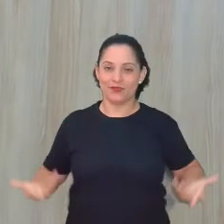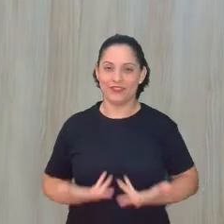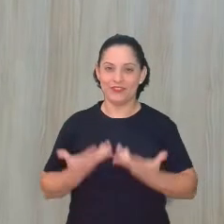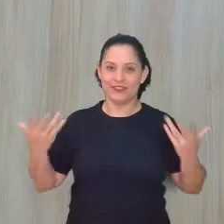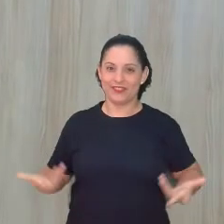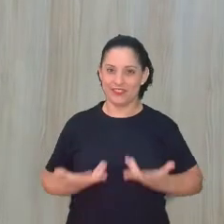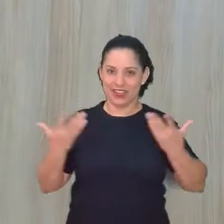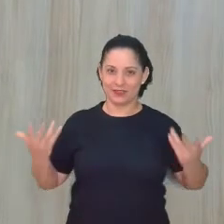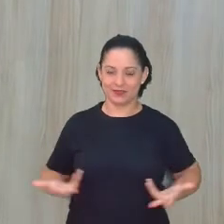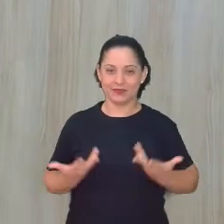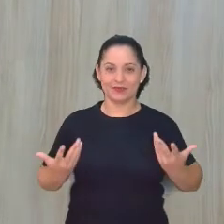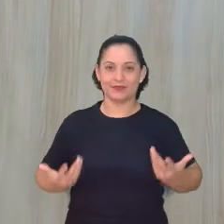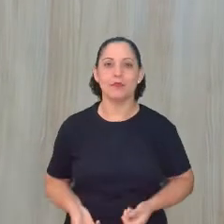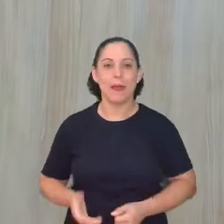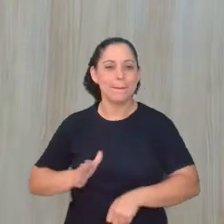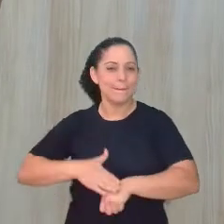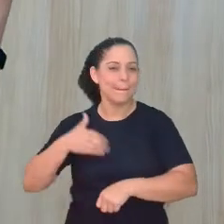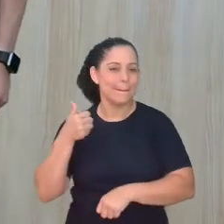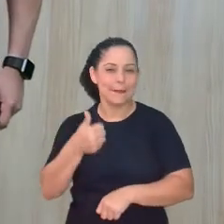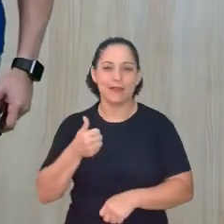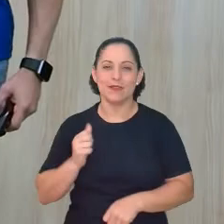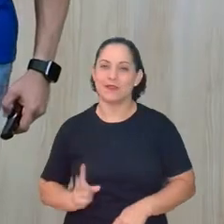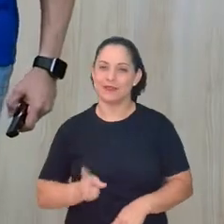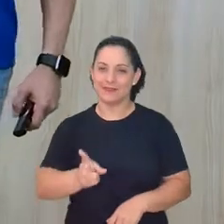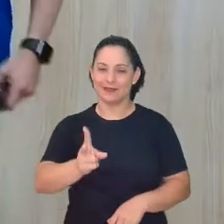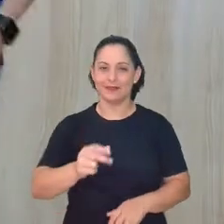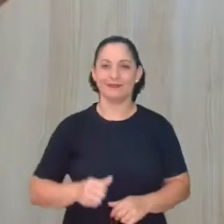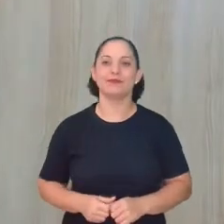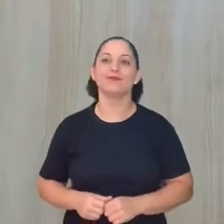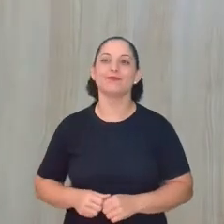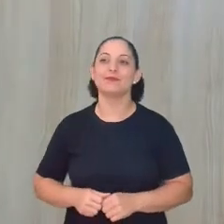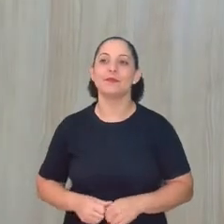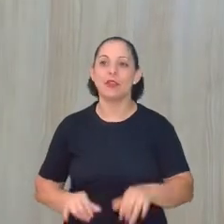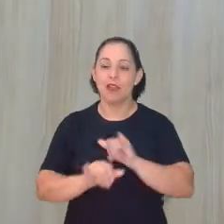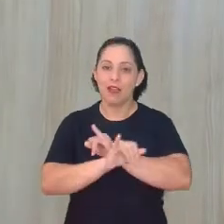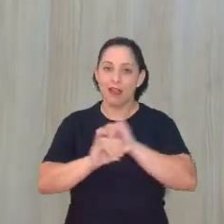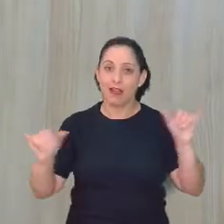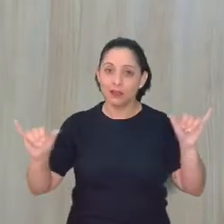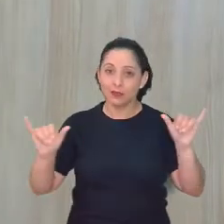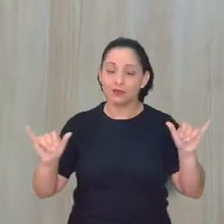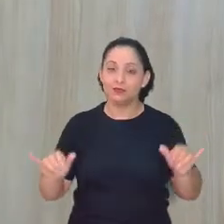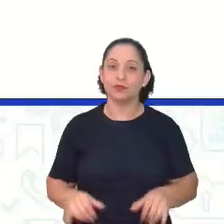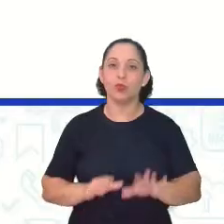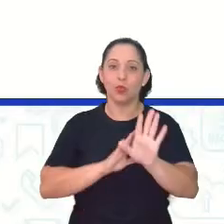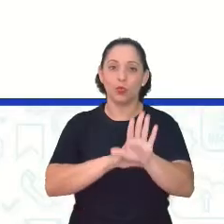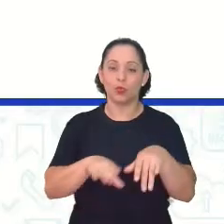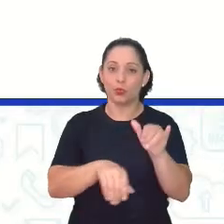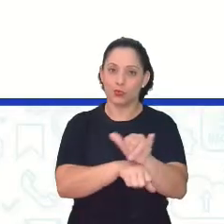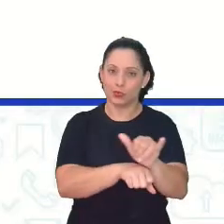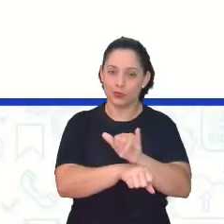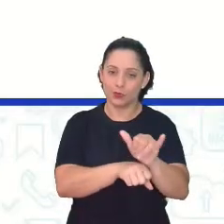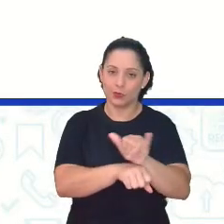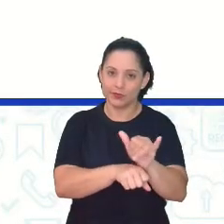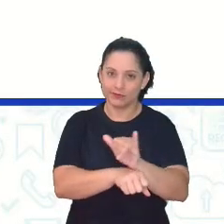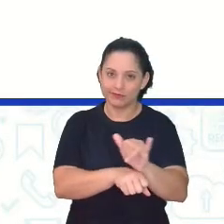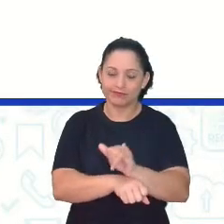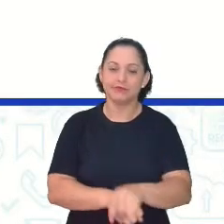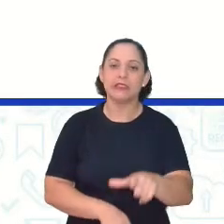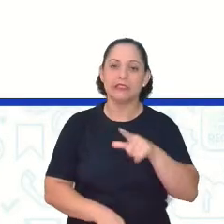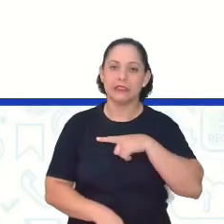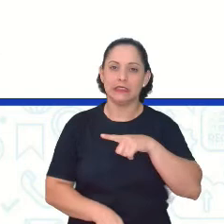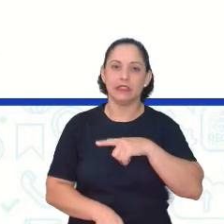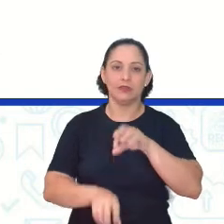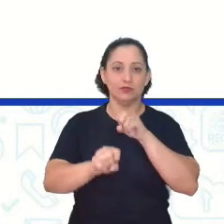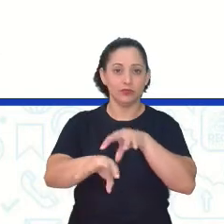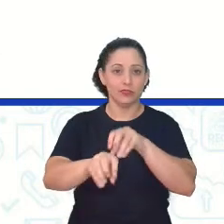para trazer o melhor sempre para vocês, beleza? Último recadinho é em relação ao nosso canal no YouTube, uma